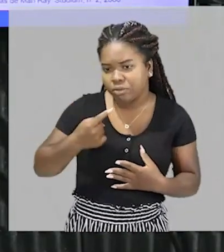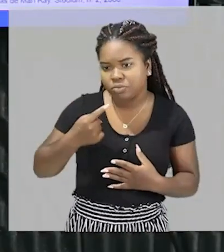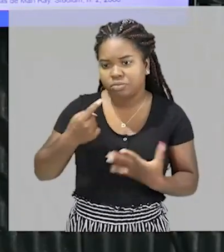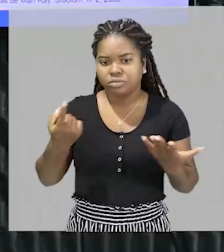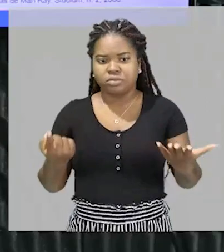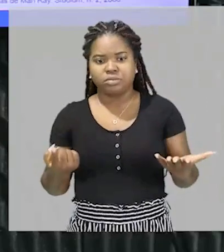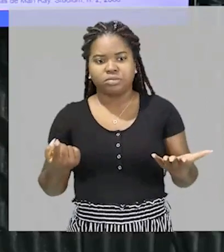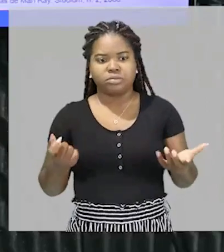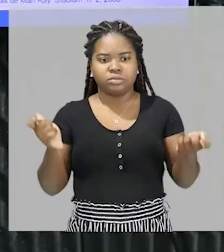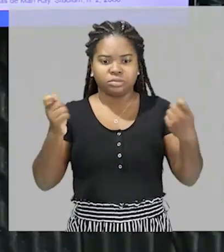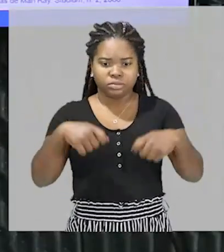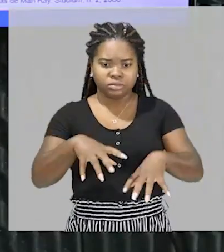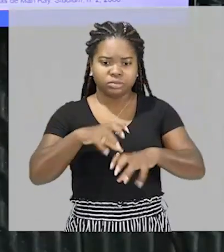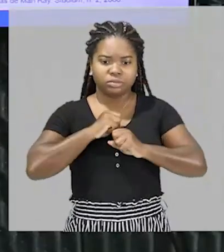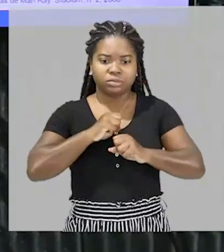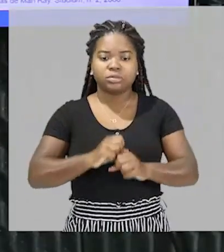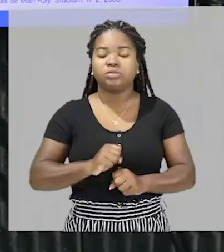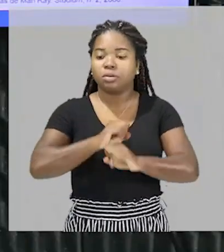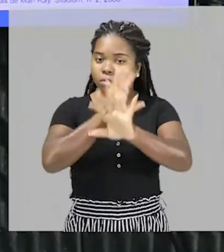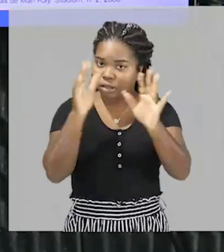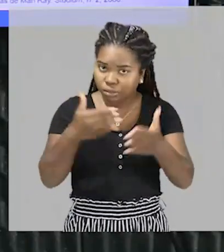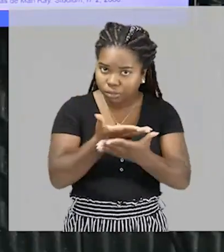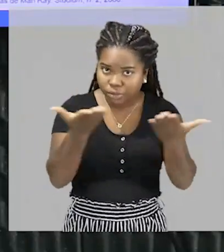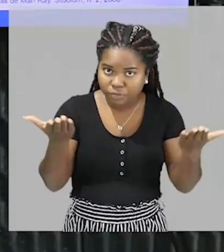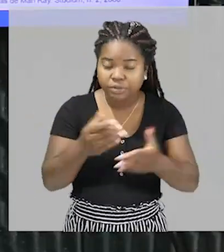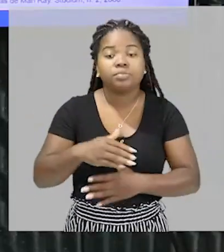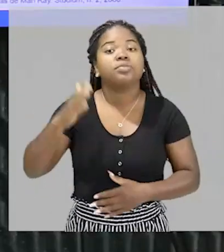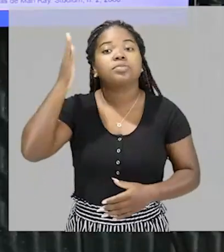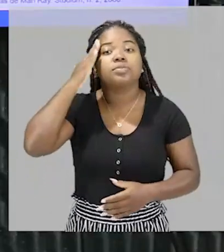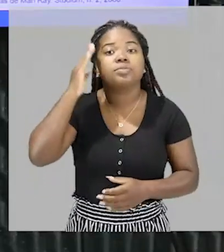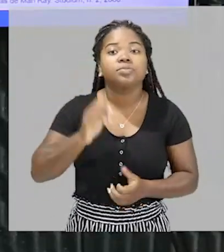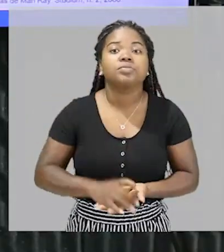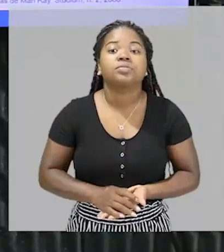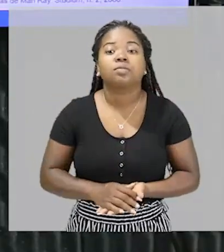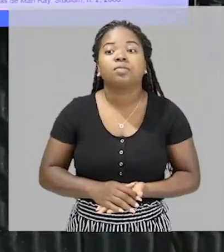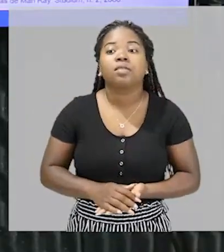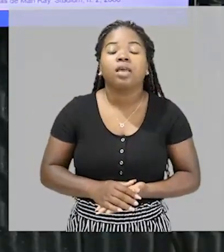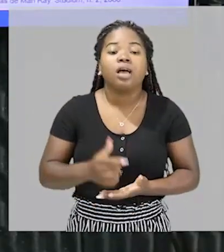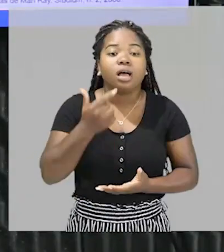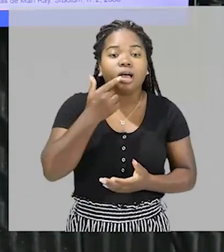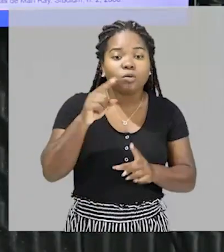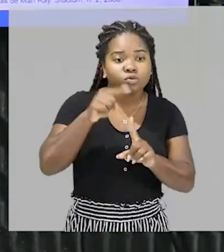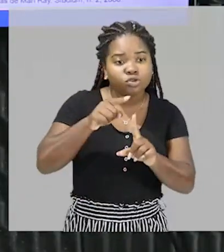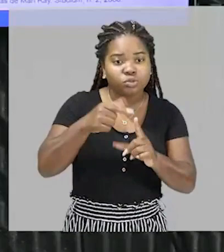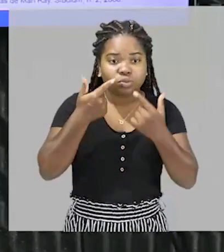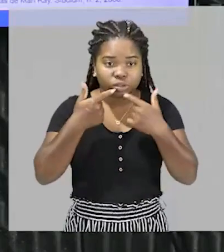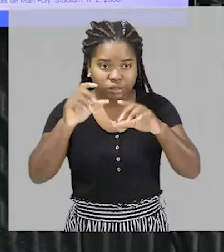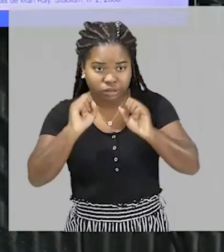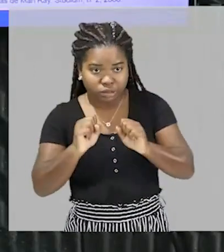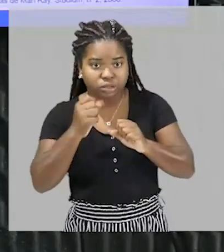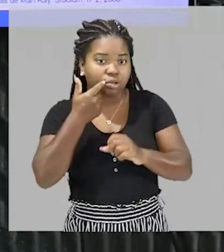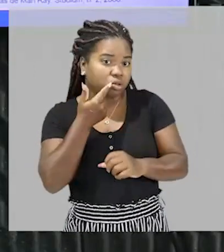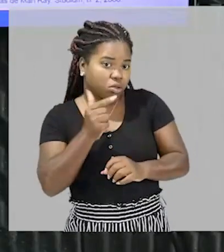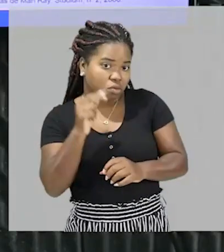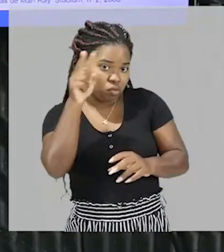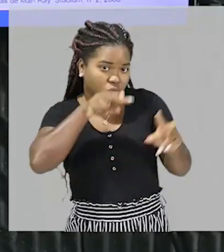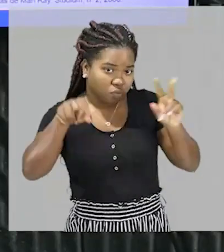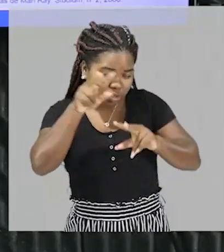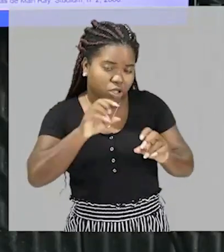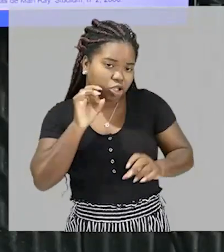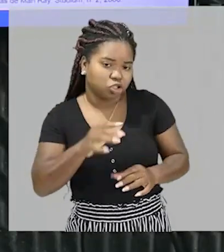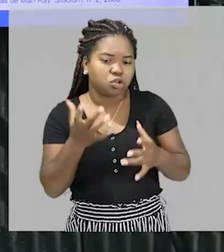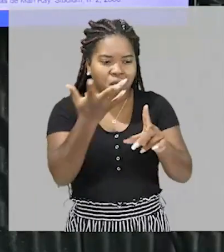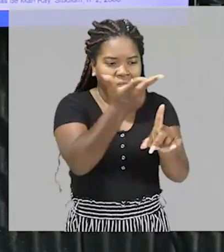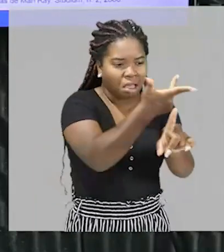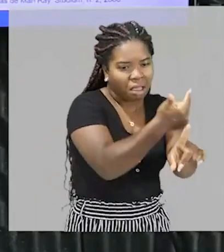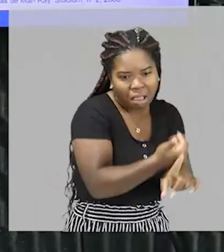leitura. Então eu vou jogar bem claro na cara de vocês para que vocês entendam. A linguagem visual, ela não se restringe só à arte. A linguagem